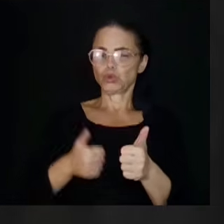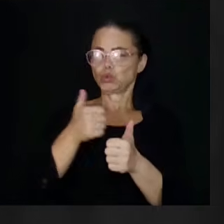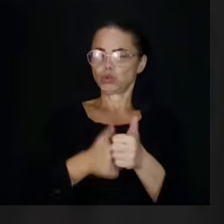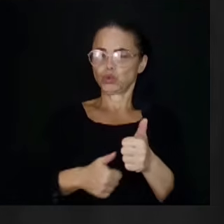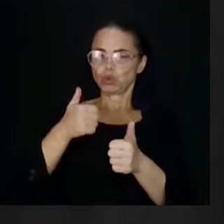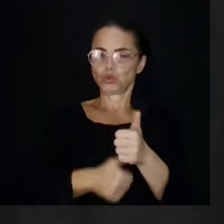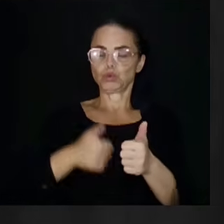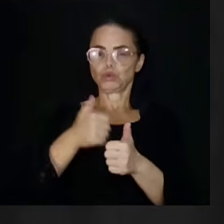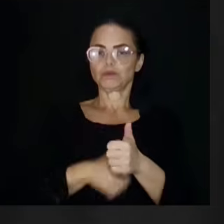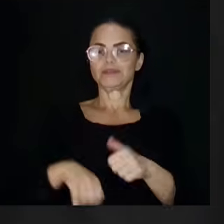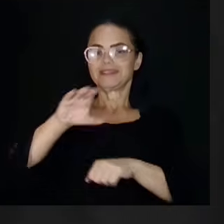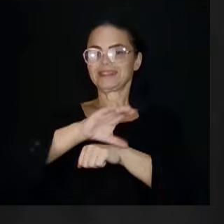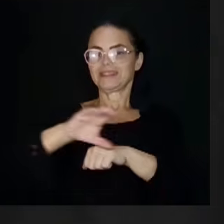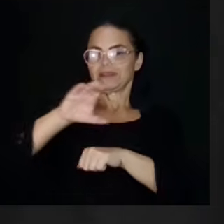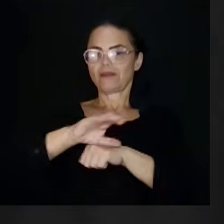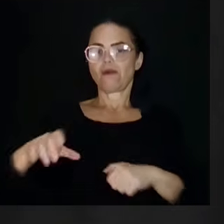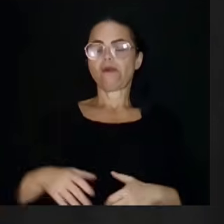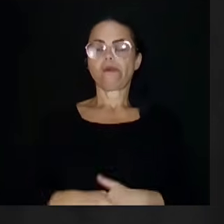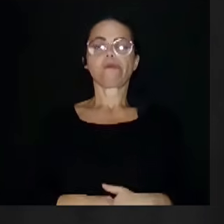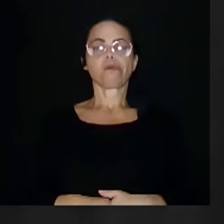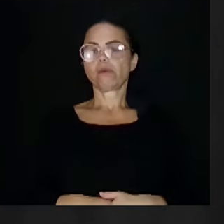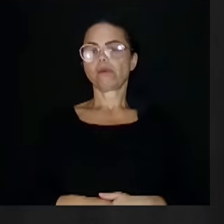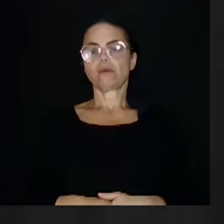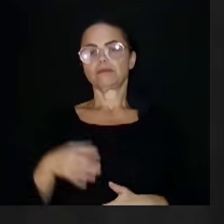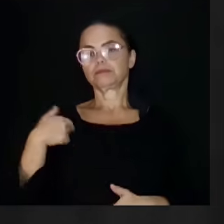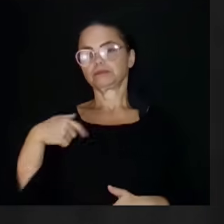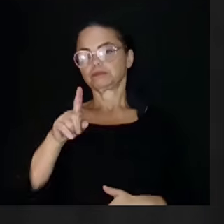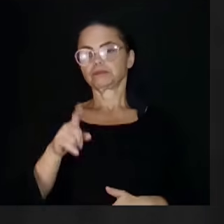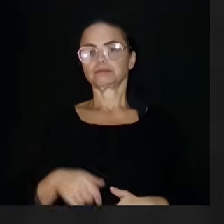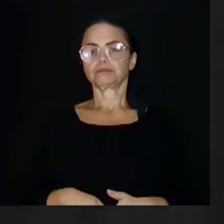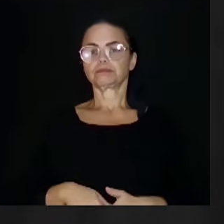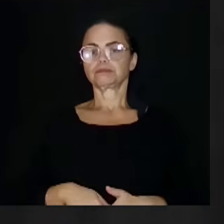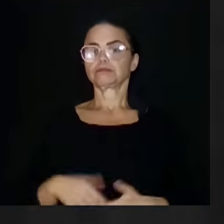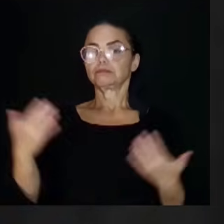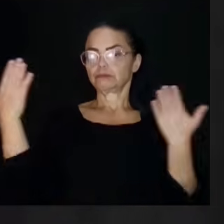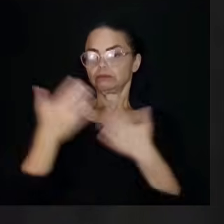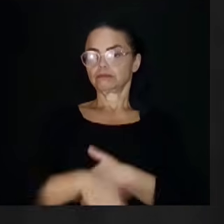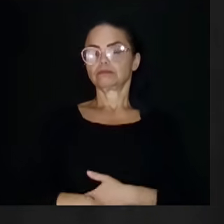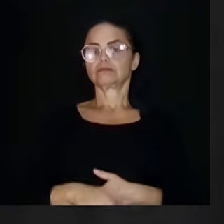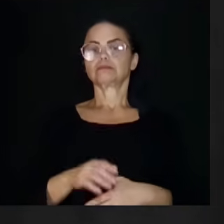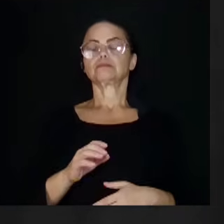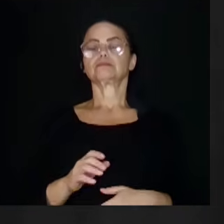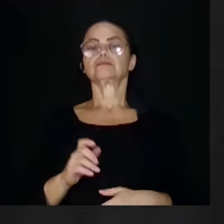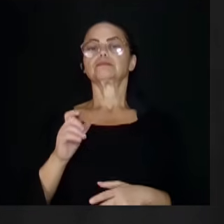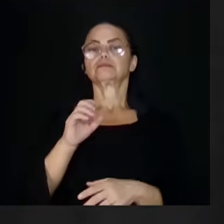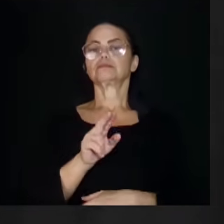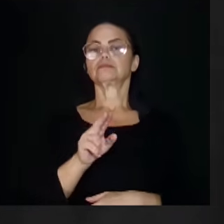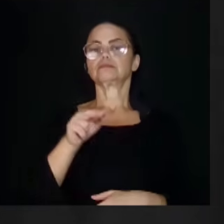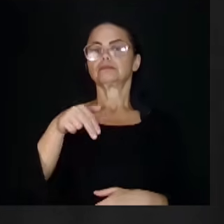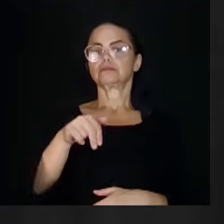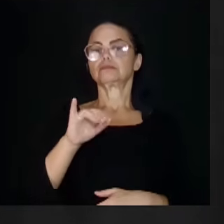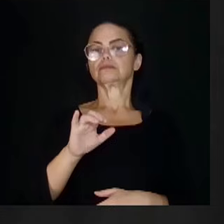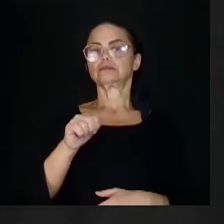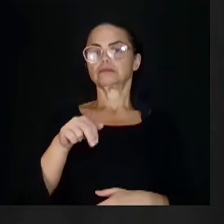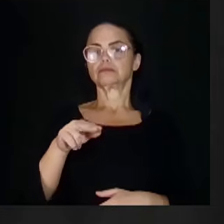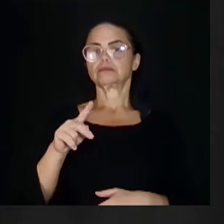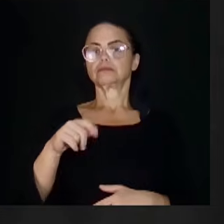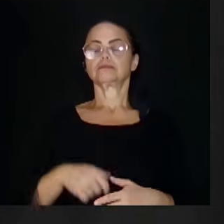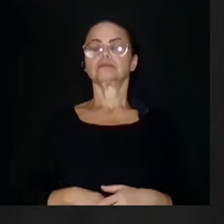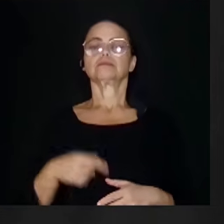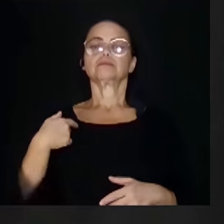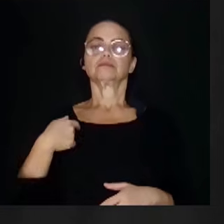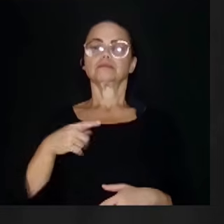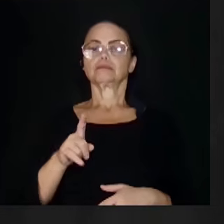curso. Eu falei, é fácil, eu vou, presto a prova na Unicamp, né? Que era a prova de auxiliar de enfermagem. Falei, presto a prova, não